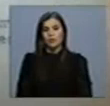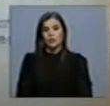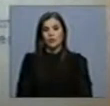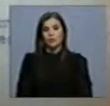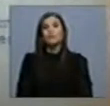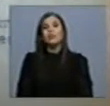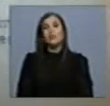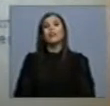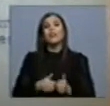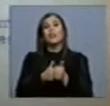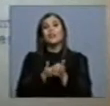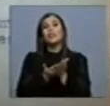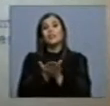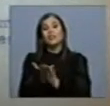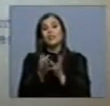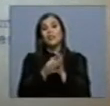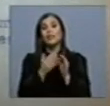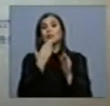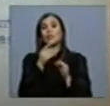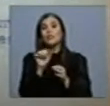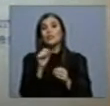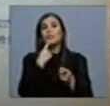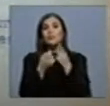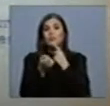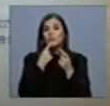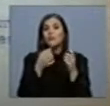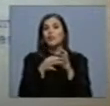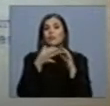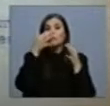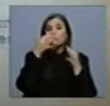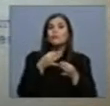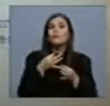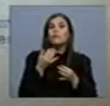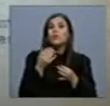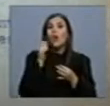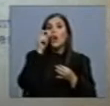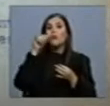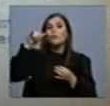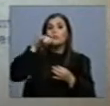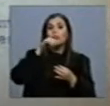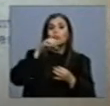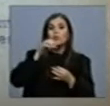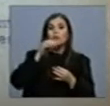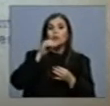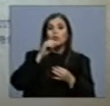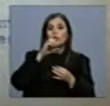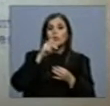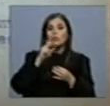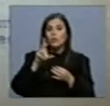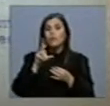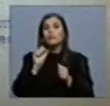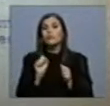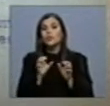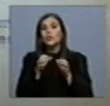Como seguimento aos seus pedidos de inquérito relativos ao oficial aviador português Óscar Monteiro Torres, da Esquadrilha